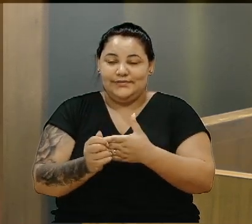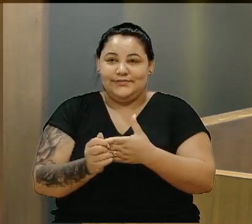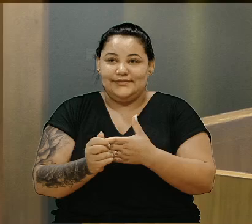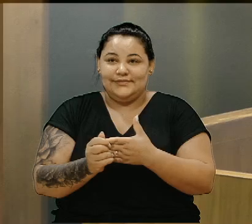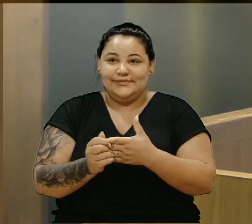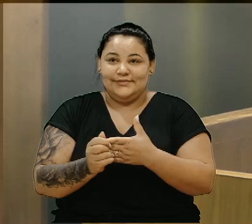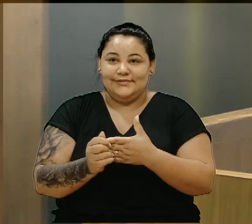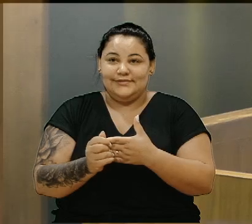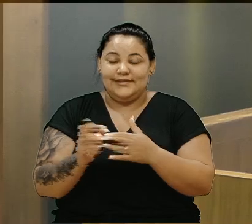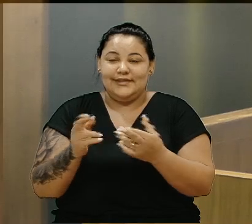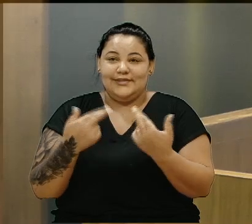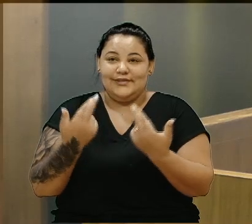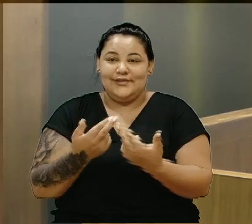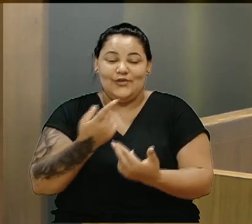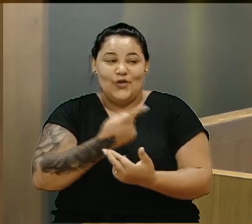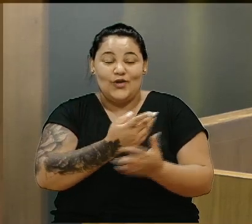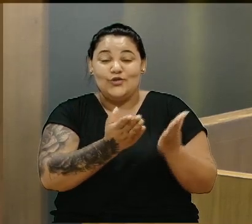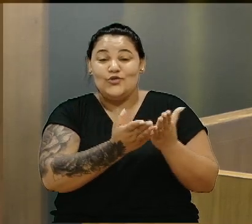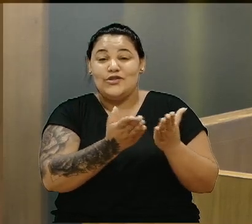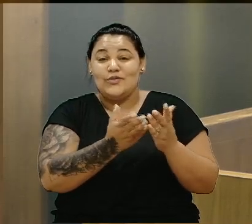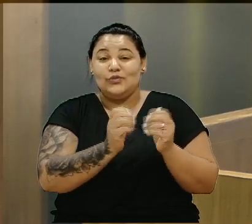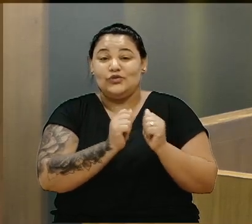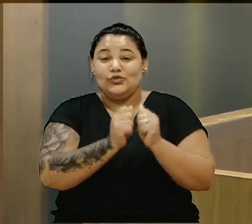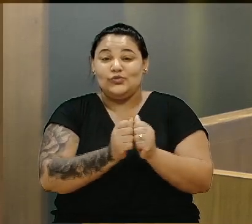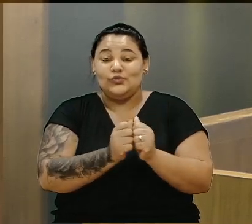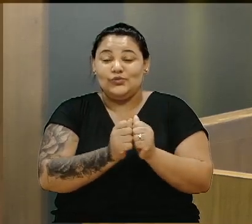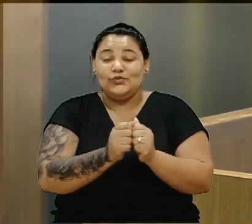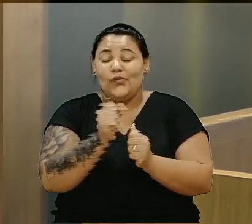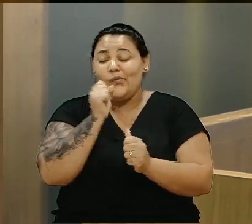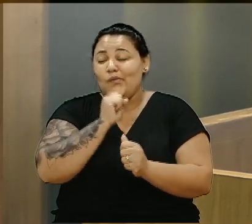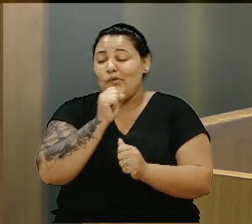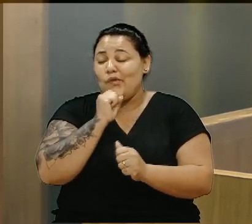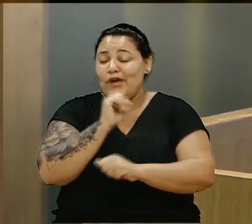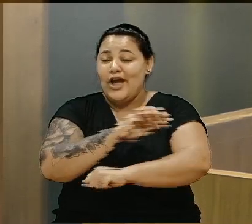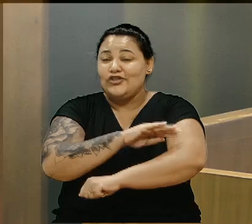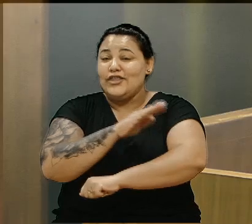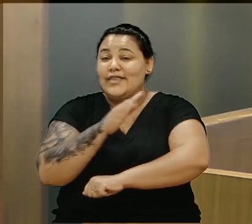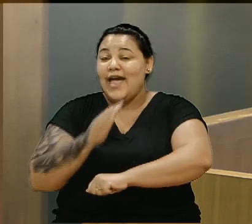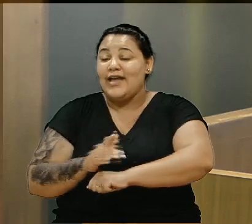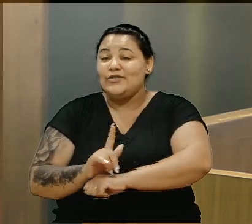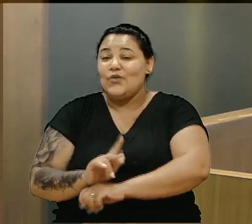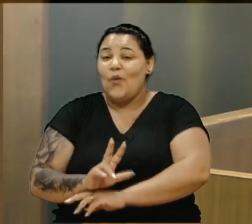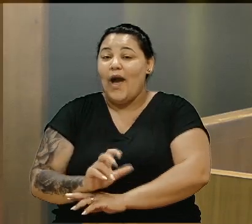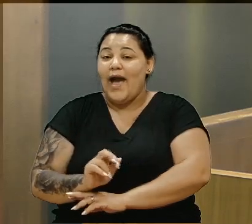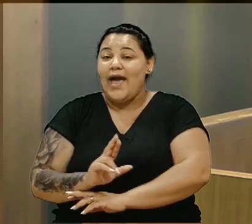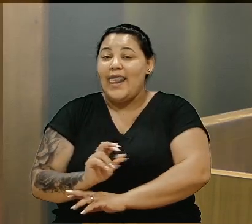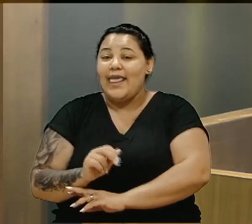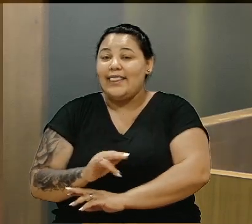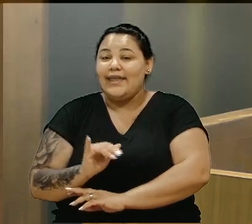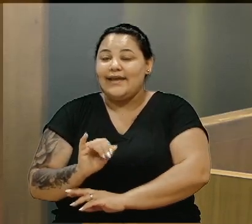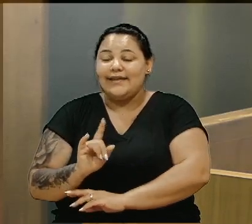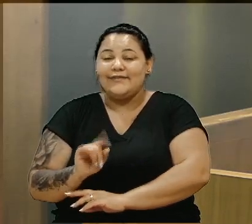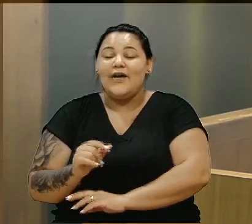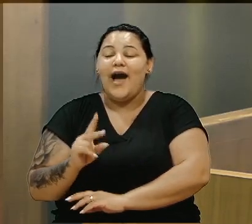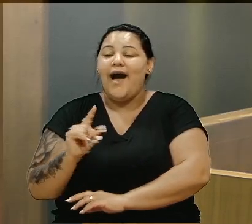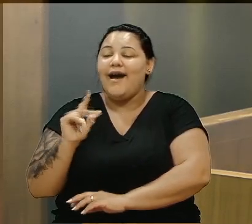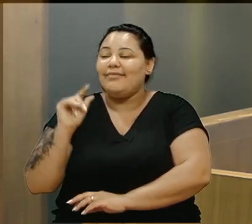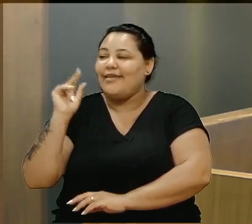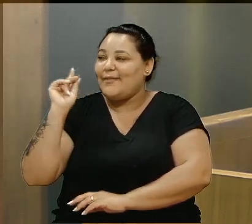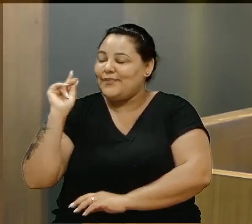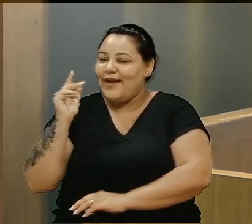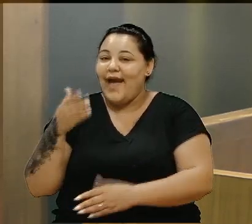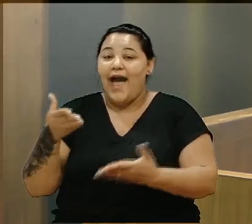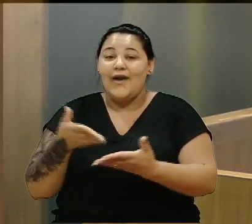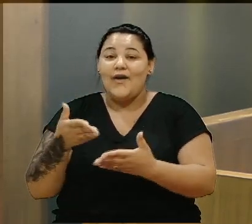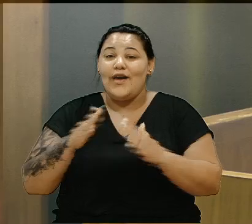Estudamos juntos no antigo ginásio Guarani, não é pouca coisa, né? Faz tempo, né? Agora é Emílio Meyer, né? Mas na